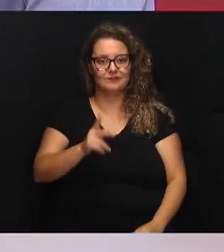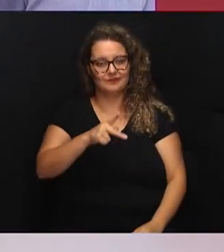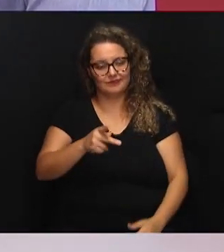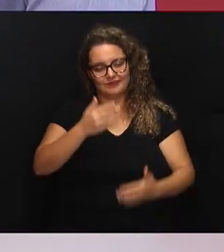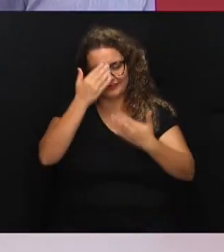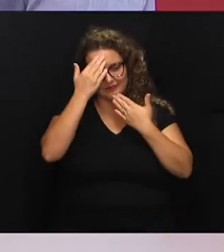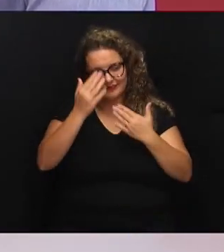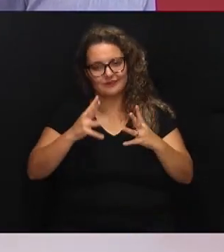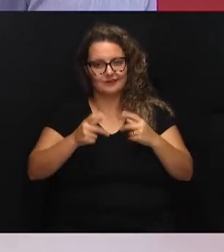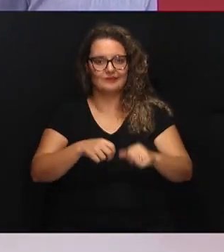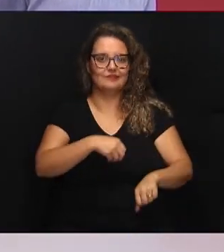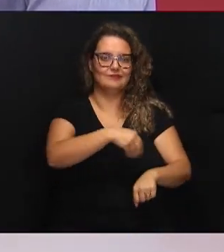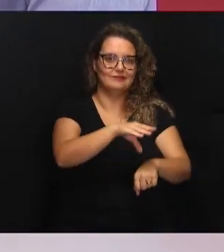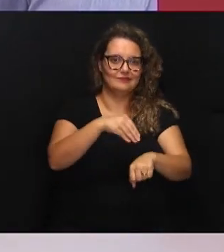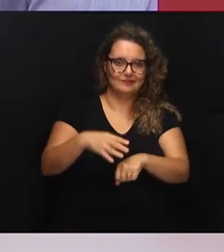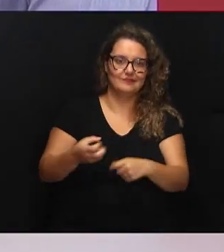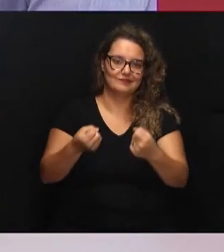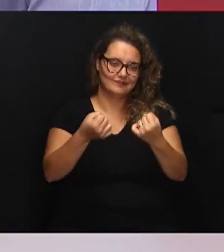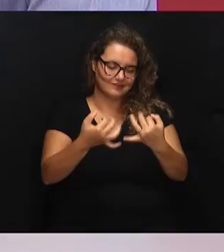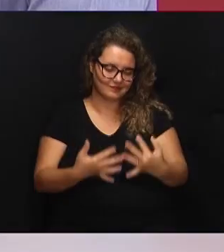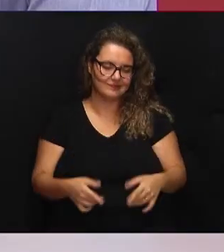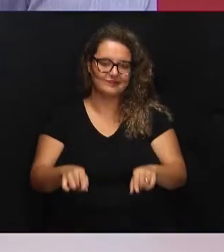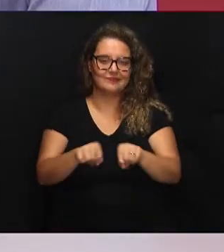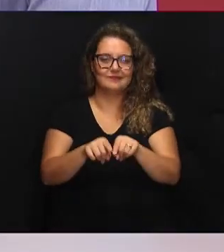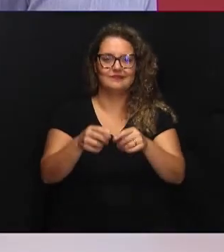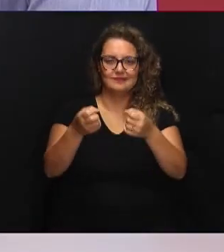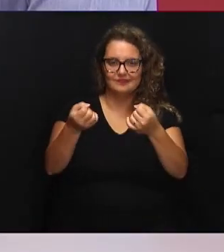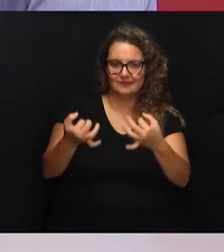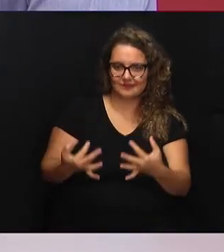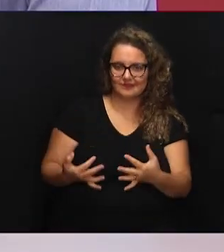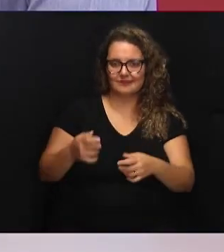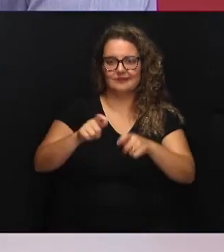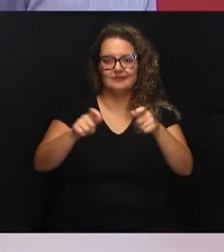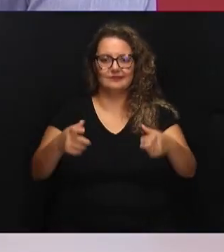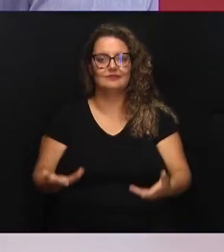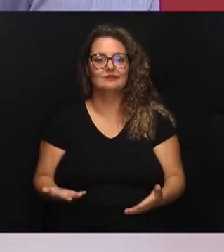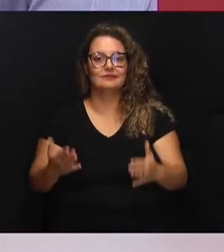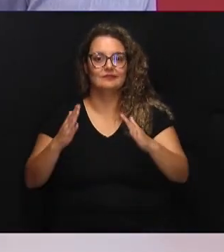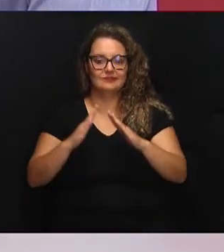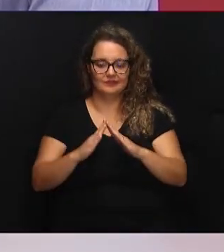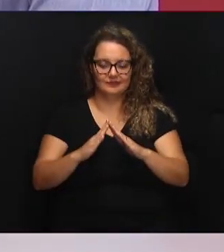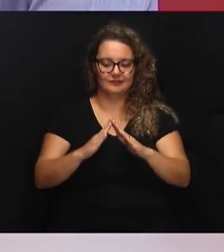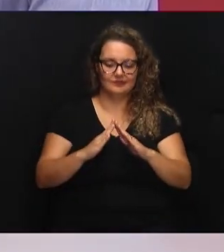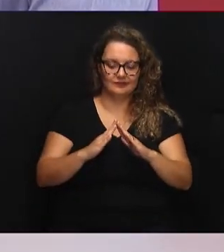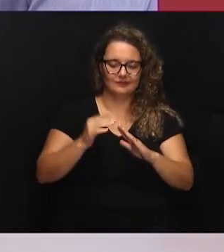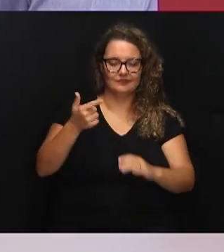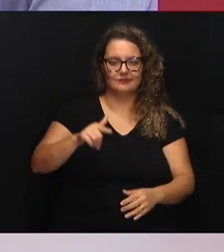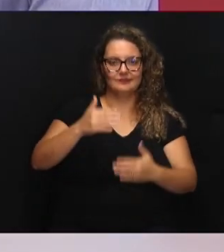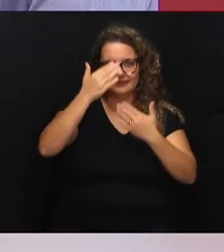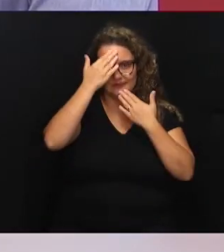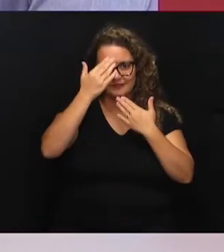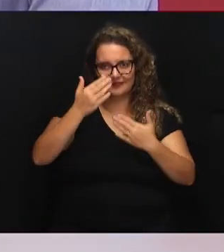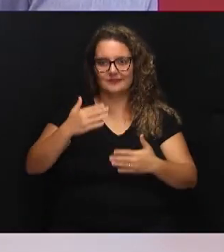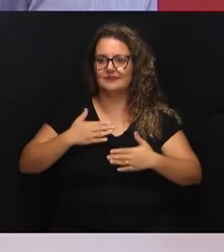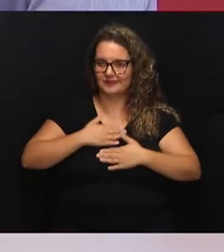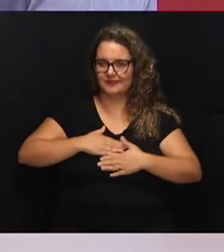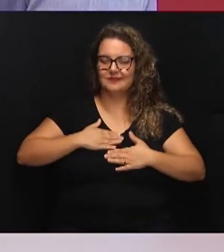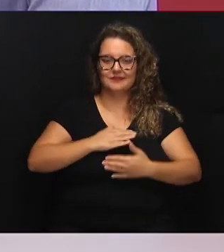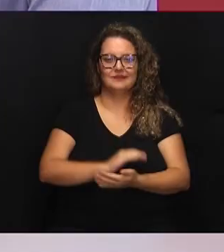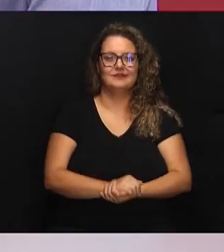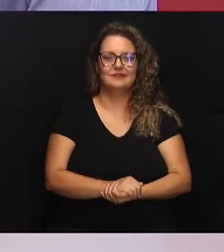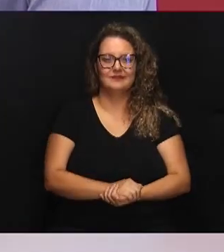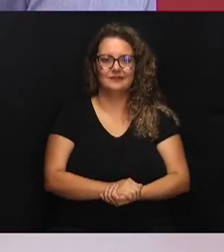todas essas dicas, né, essas explicações e também orientações para o pessoal que está em casa, viu? Mais uma vez, muito obrigado, viu, professor? Prazer.